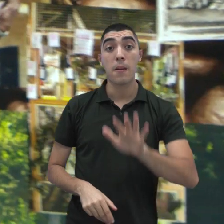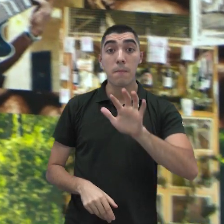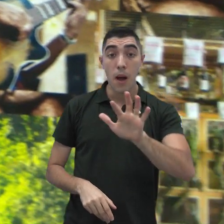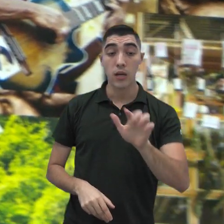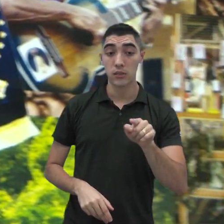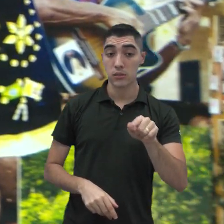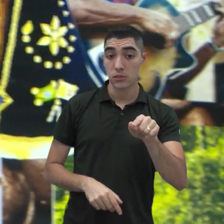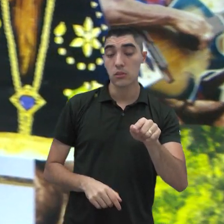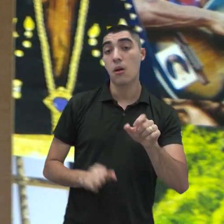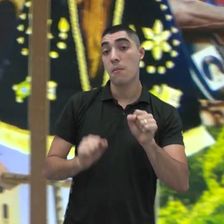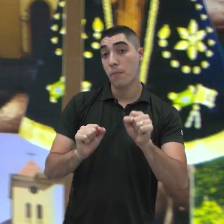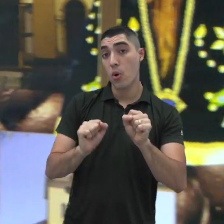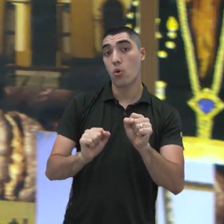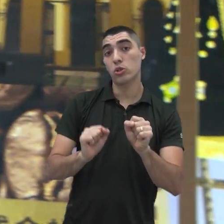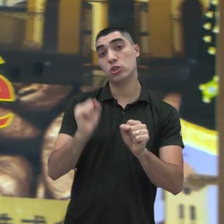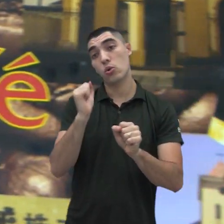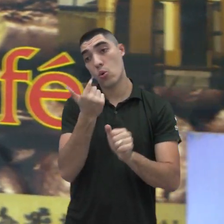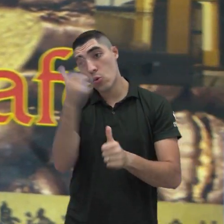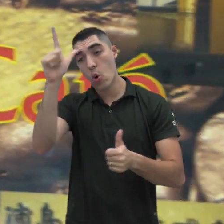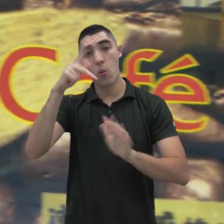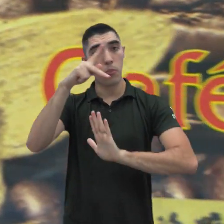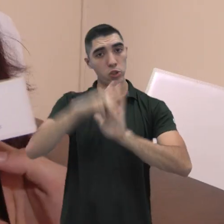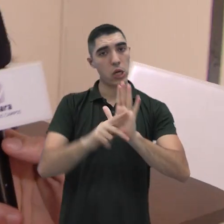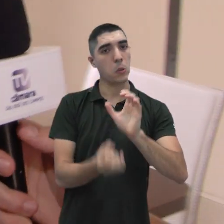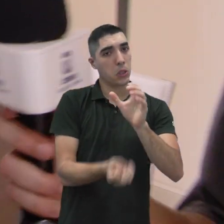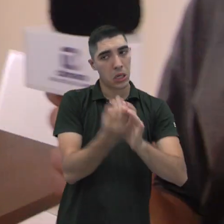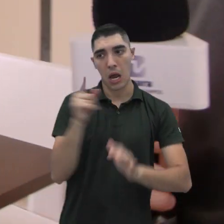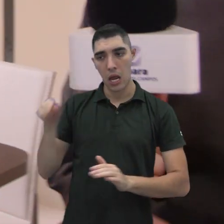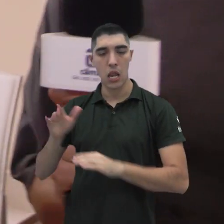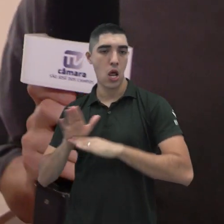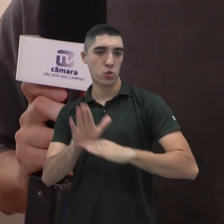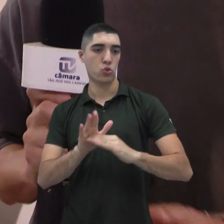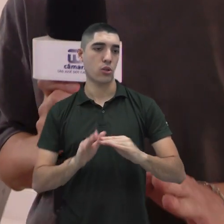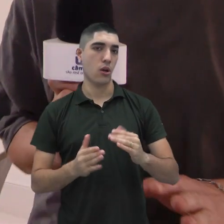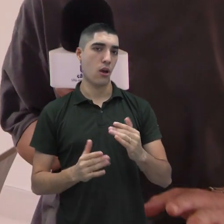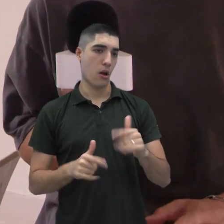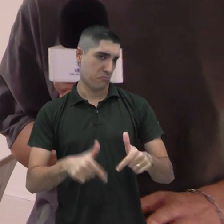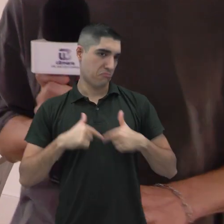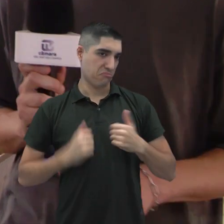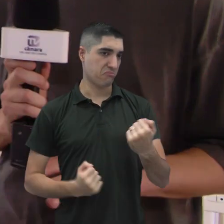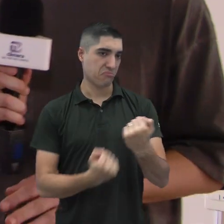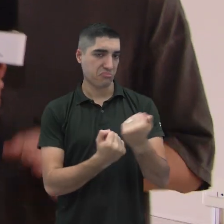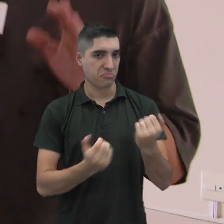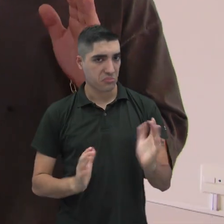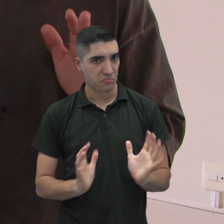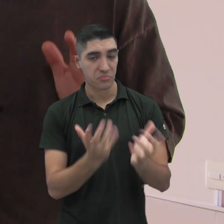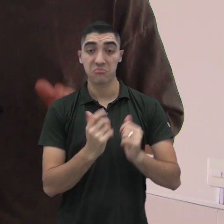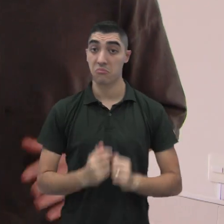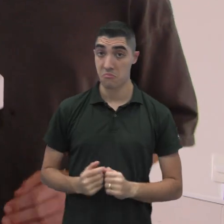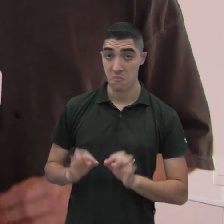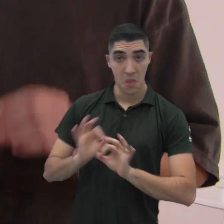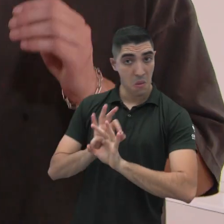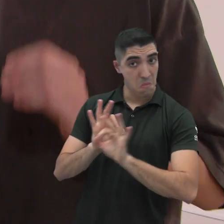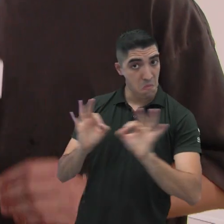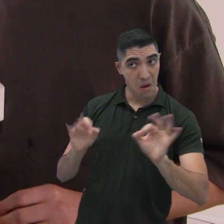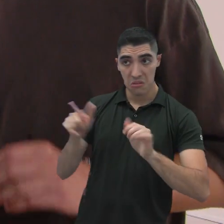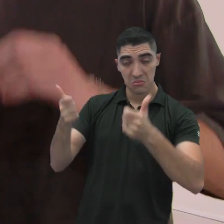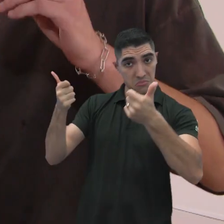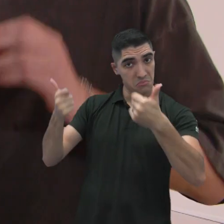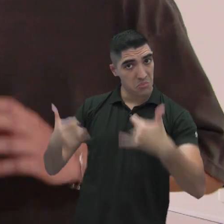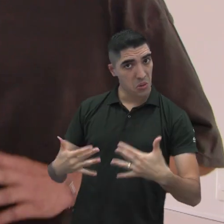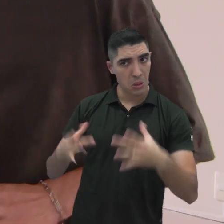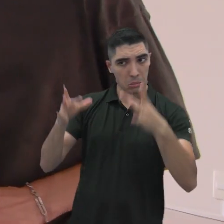esse fim pode ser o início de um outro projeto. Maravilha, acho que ficou bem explicadinho, né? Então o recado está dado,